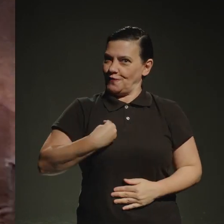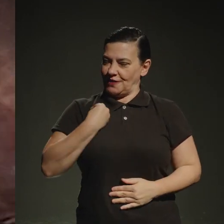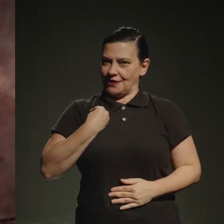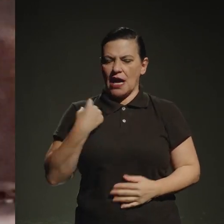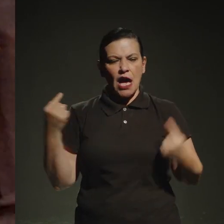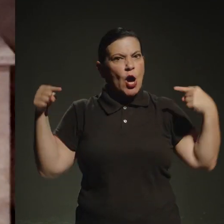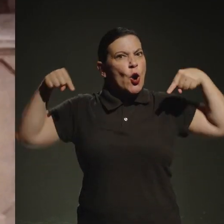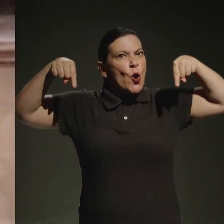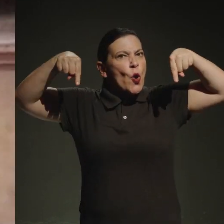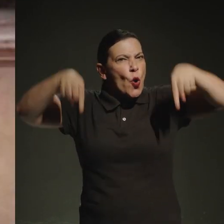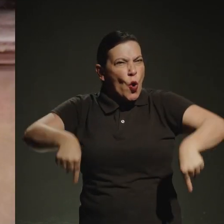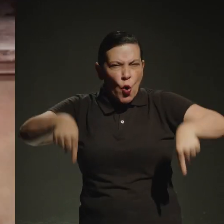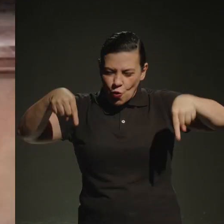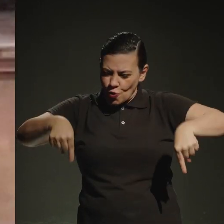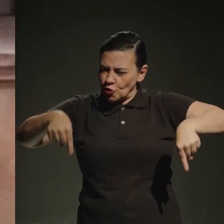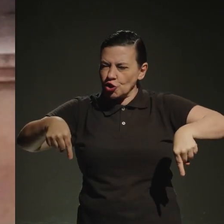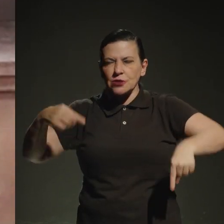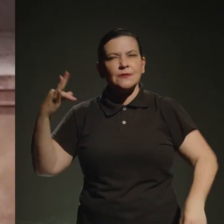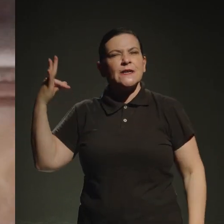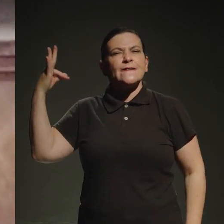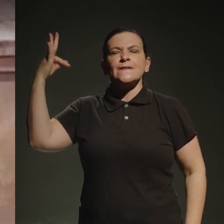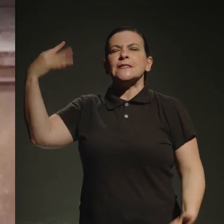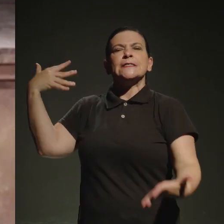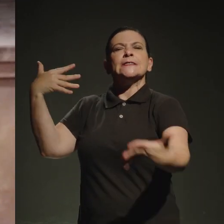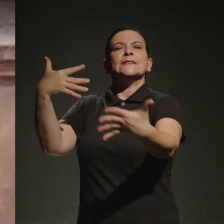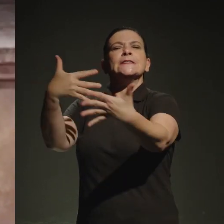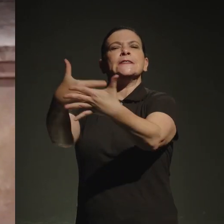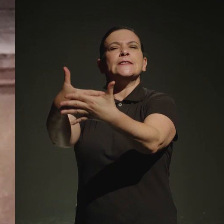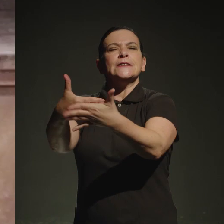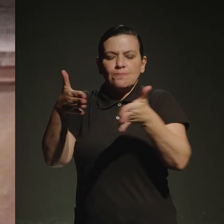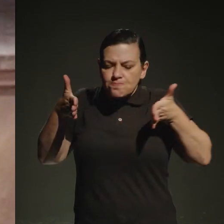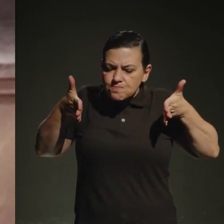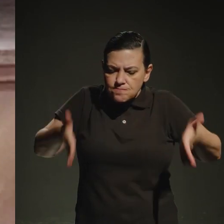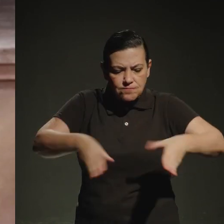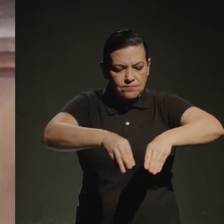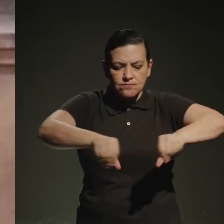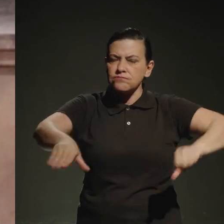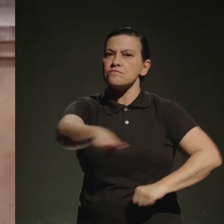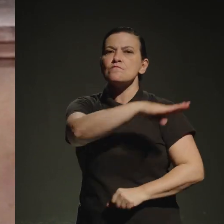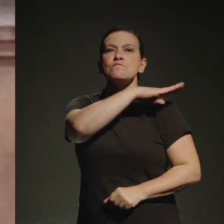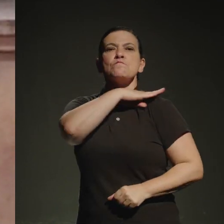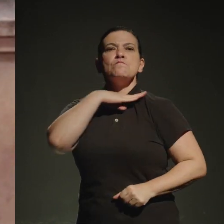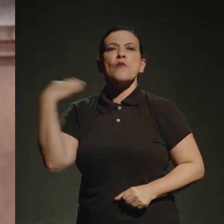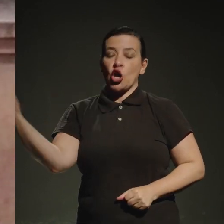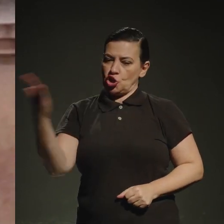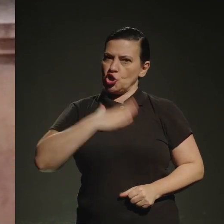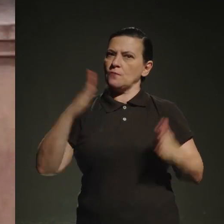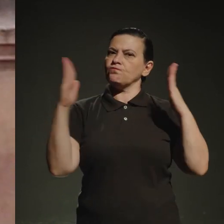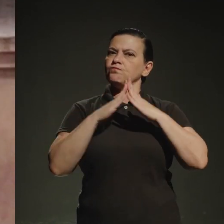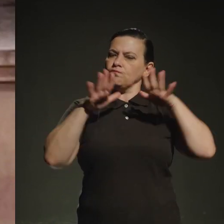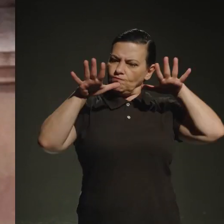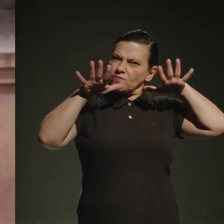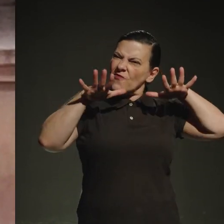casa. Como o Marcel Proust, como o Juan Carlos Onetti, eu não preciso de mais nada lá de fora. Eu tenho